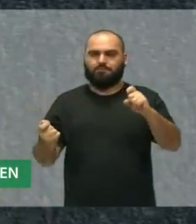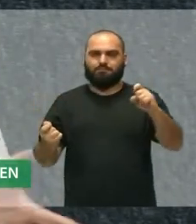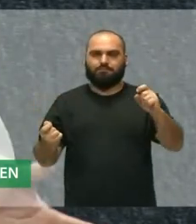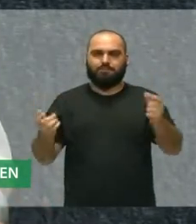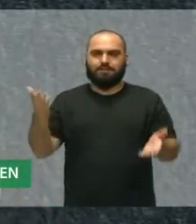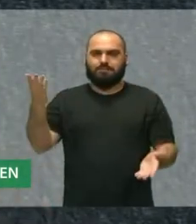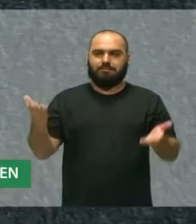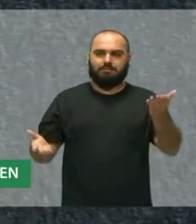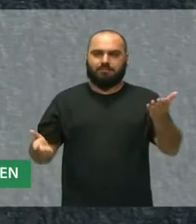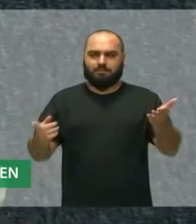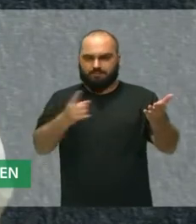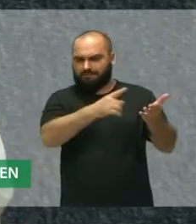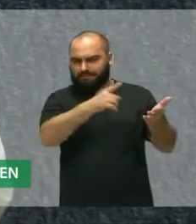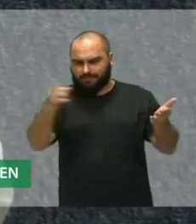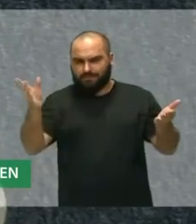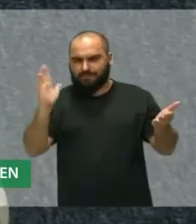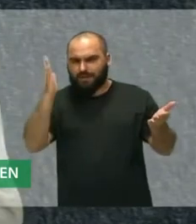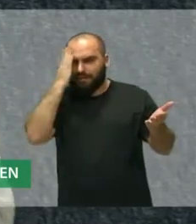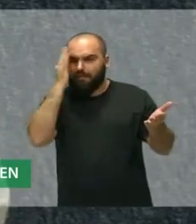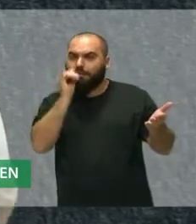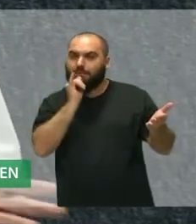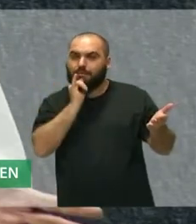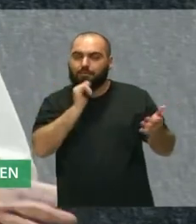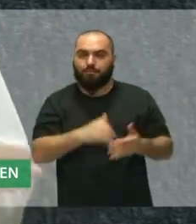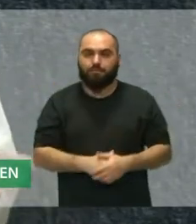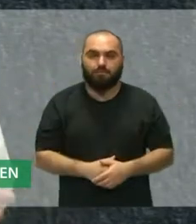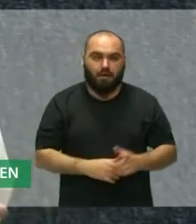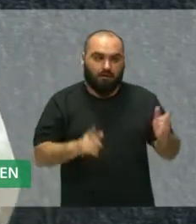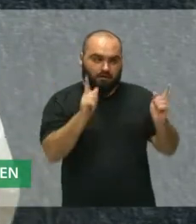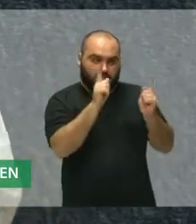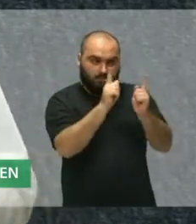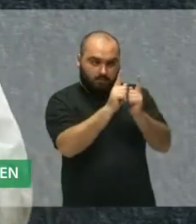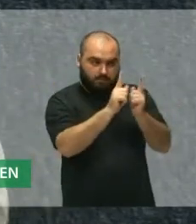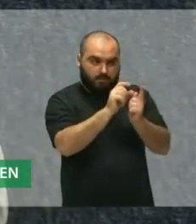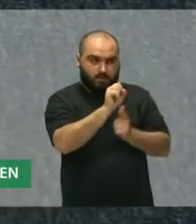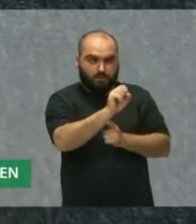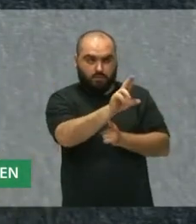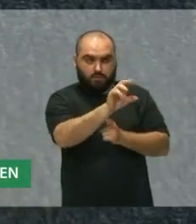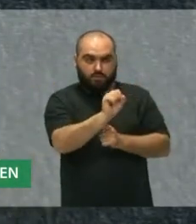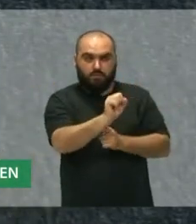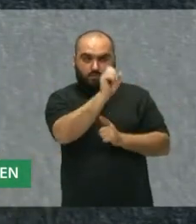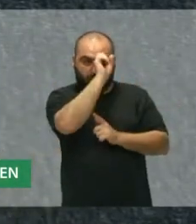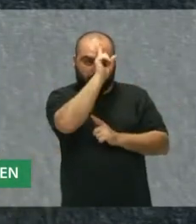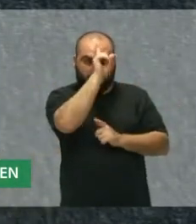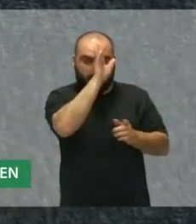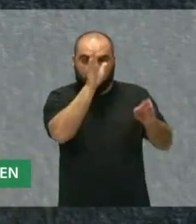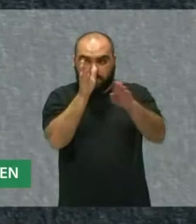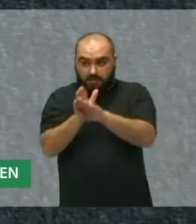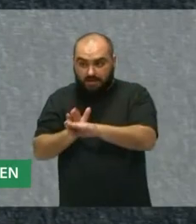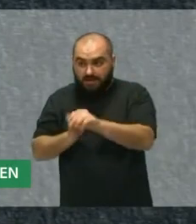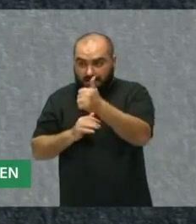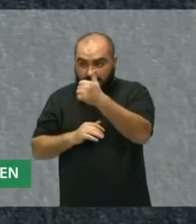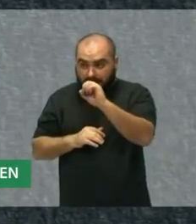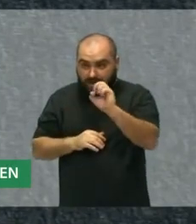que isso é sabido de todo mundo, mas, por exemplo, uma consulta do SUS, nós hospital, recebemos